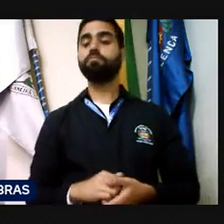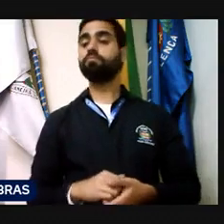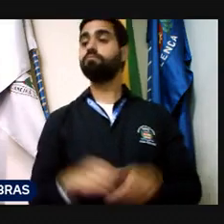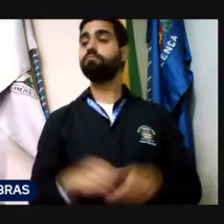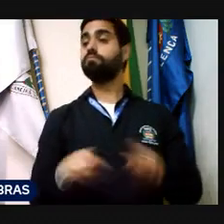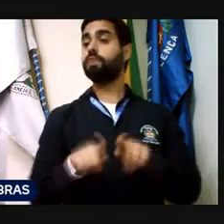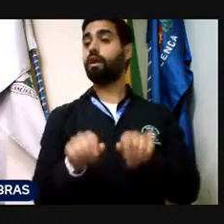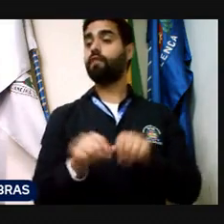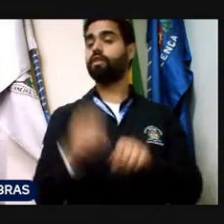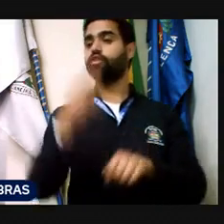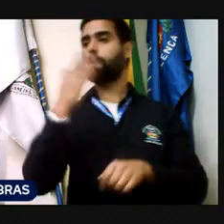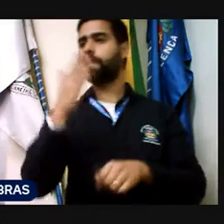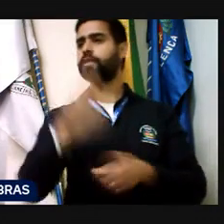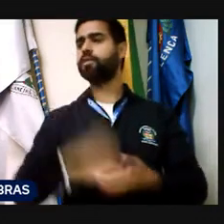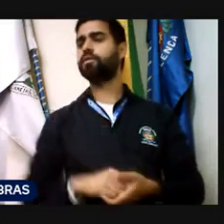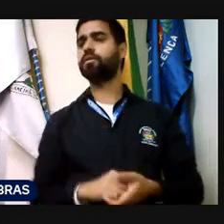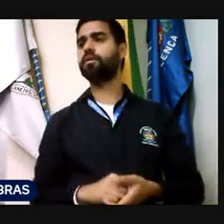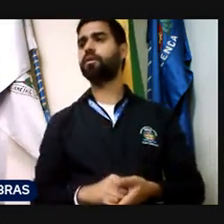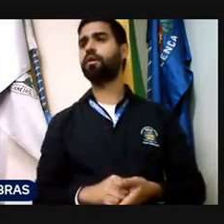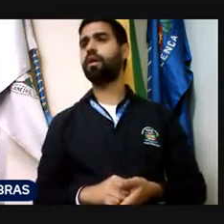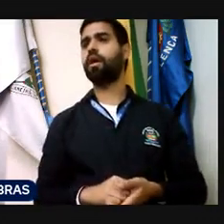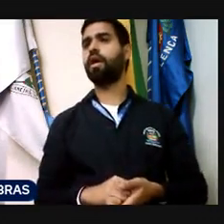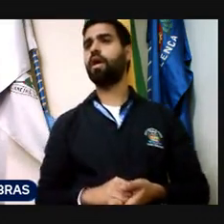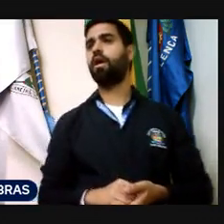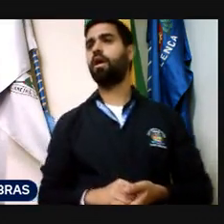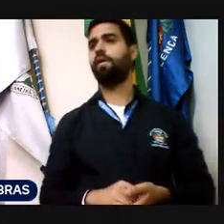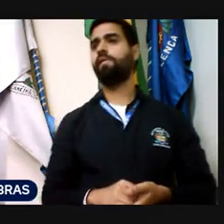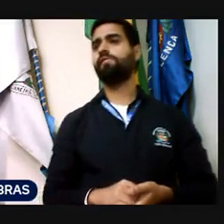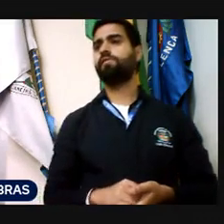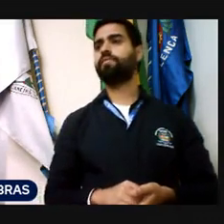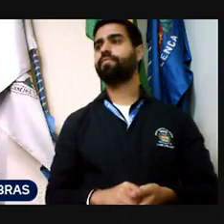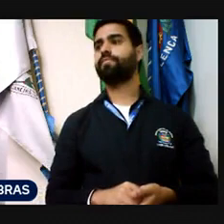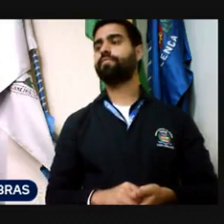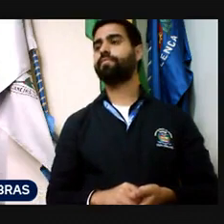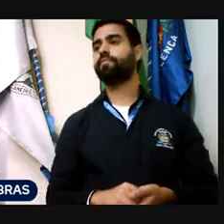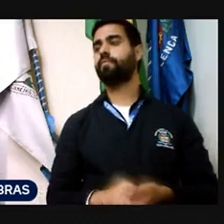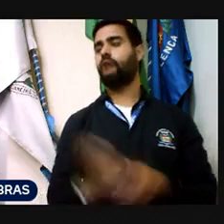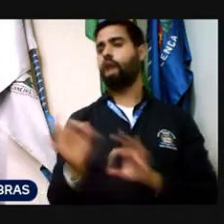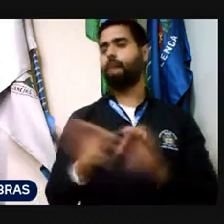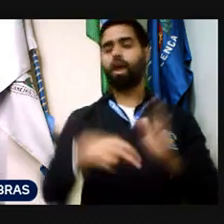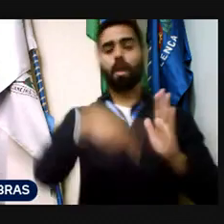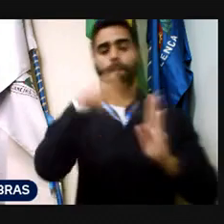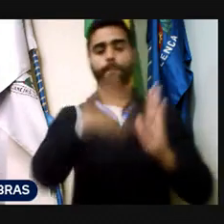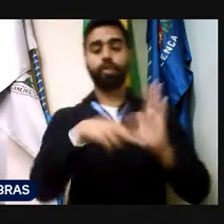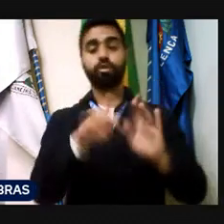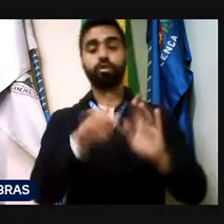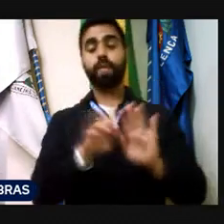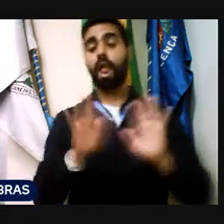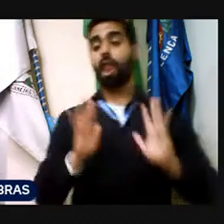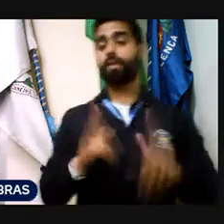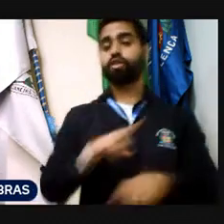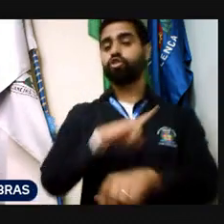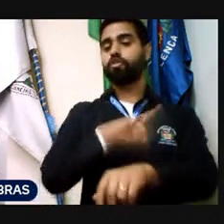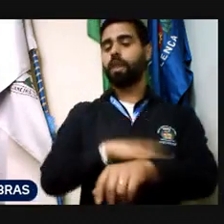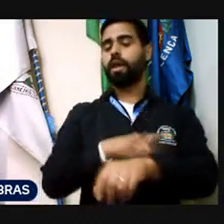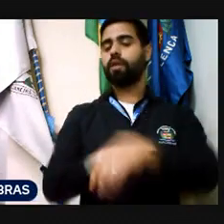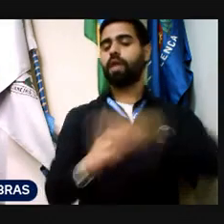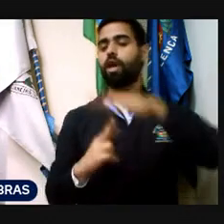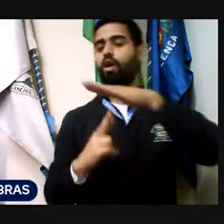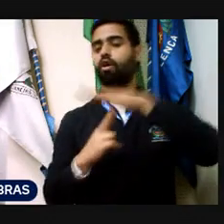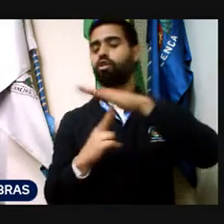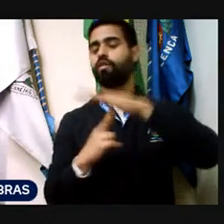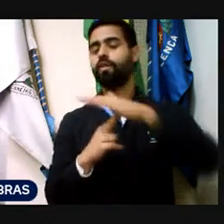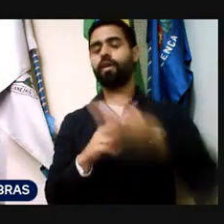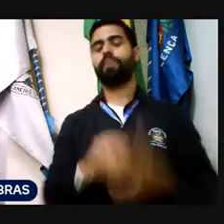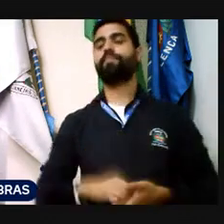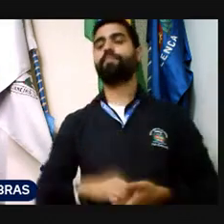que seja feita com urgência reparos necessários, bem como pintura e higienização dos banheiros do terminal rodoviário Princesa